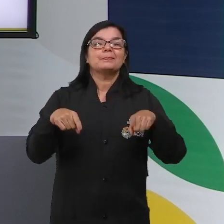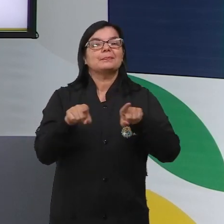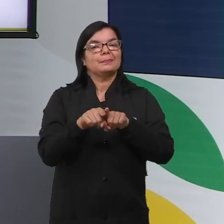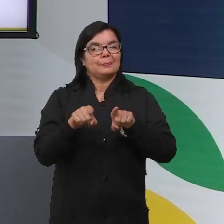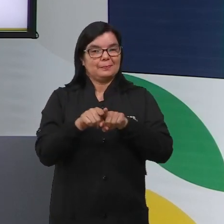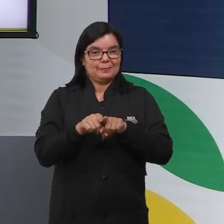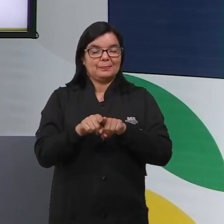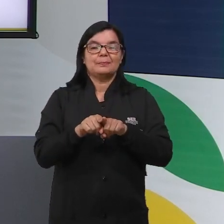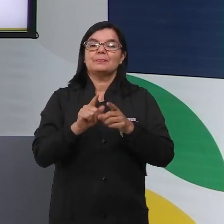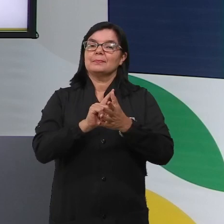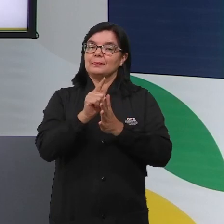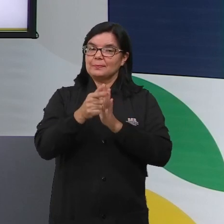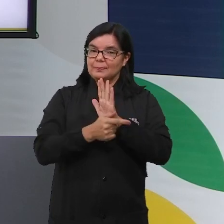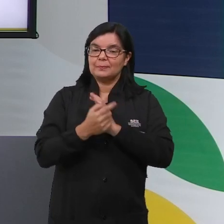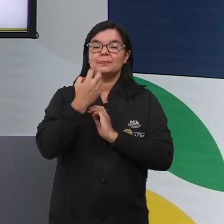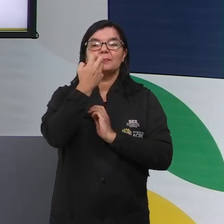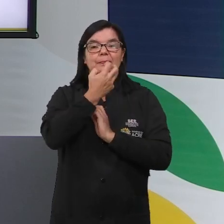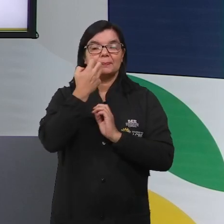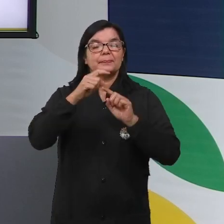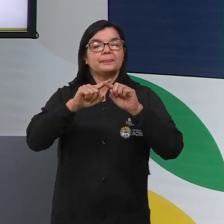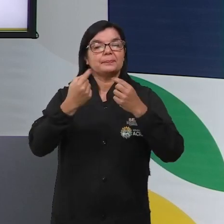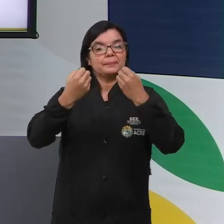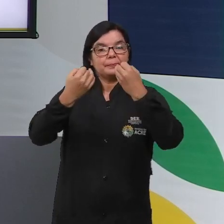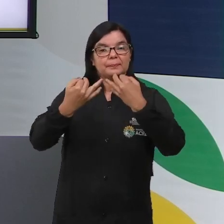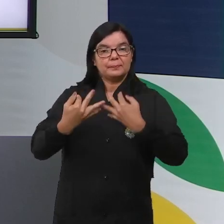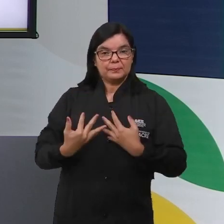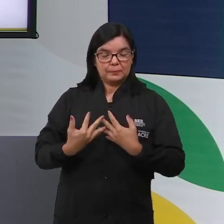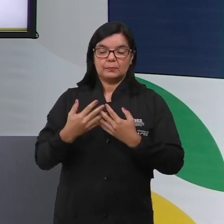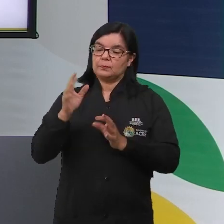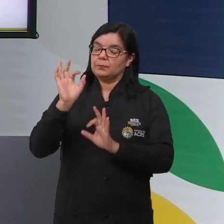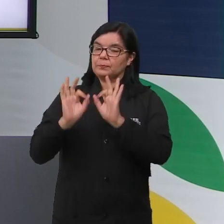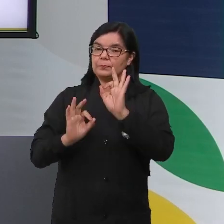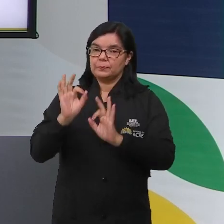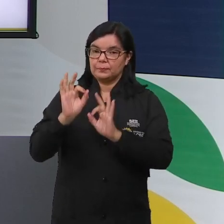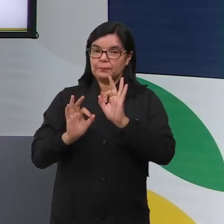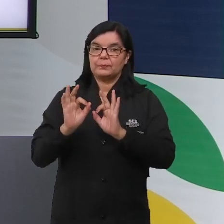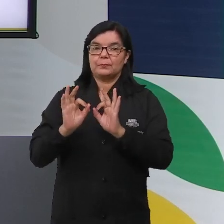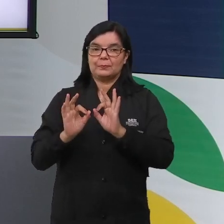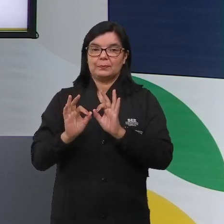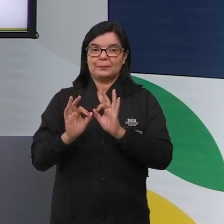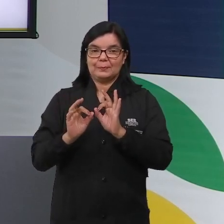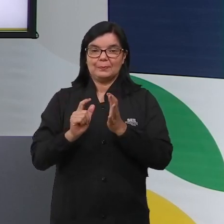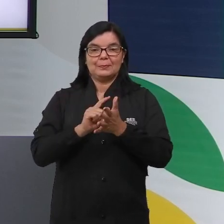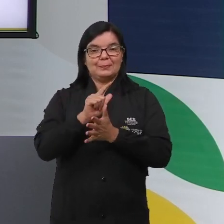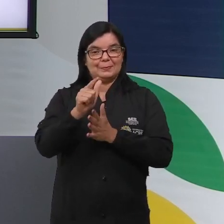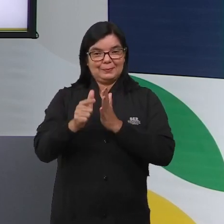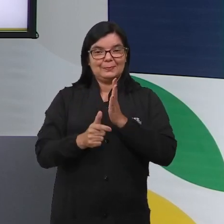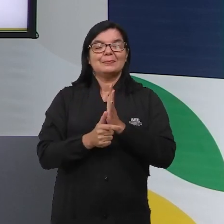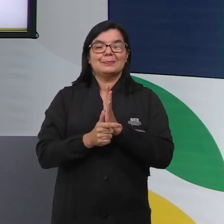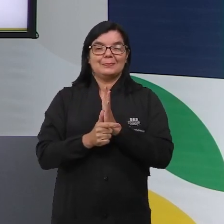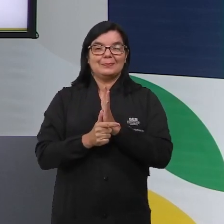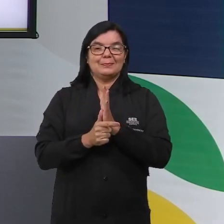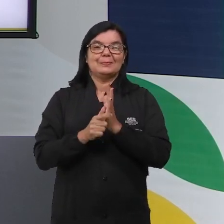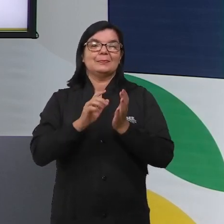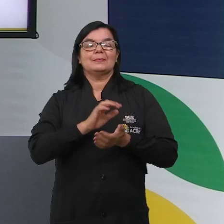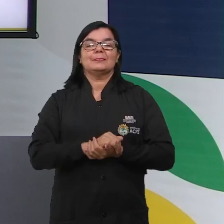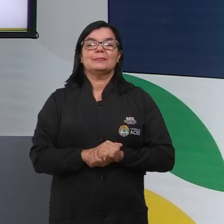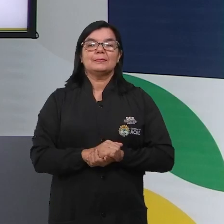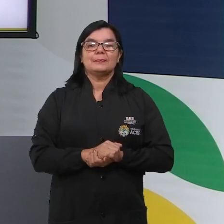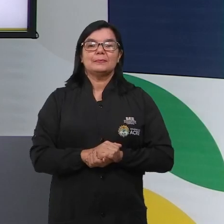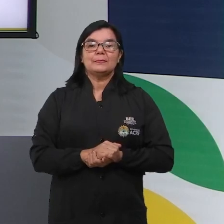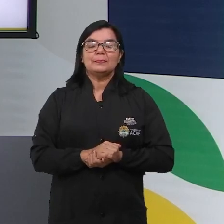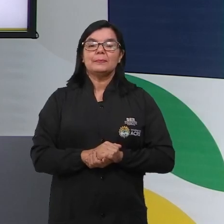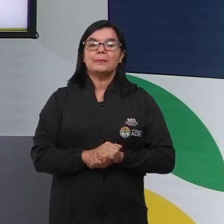também é um gênero oral, mas nós estamos falando daquela produção de gêneros orais, olha a dicção da professora,